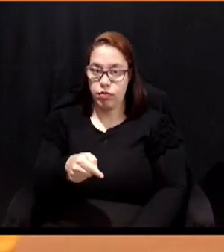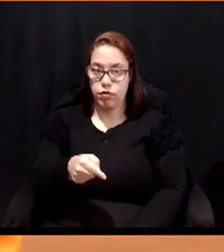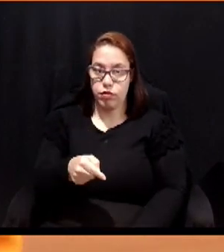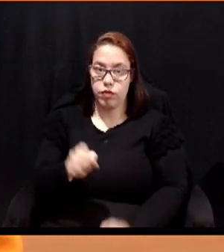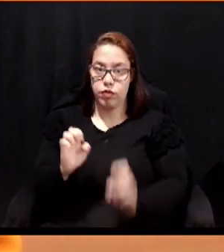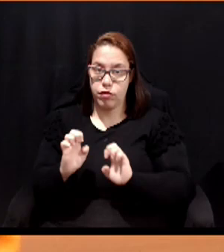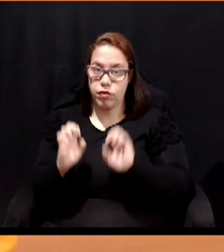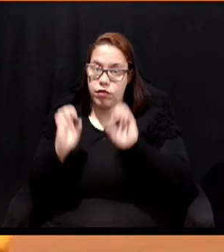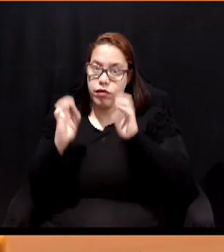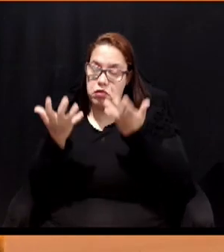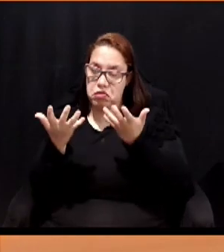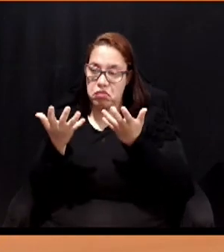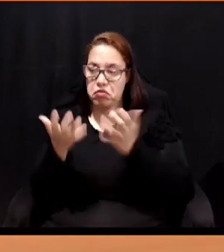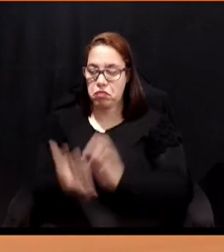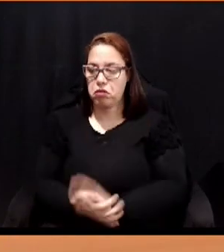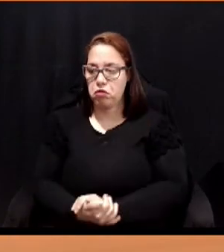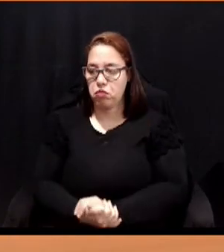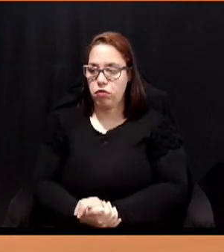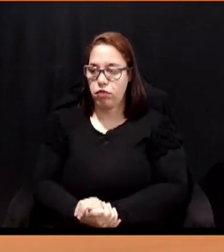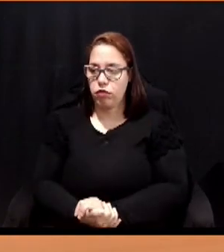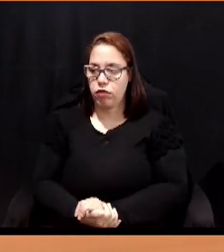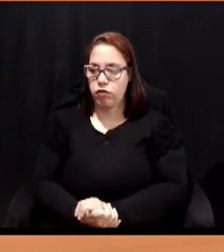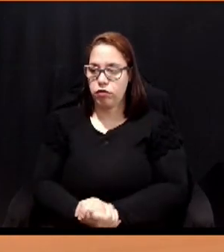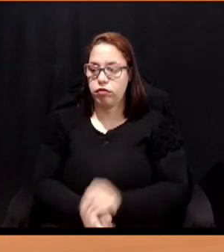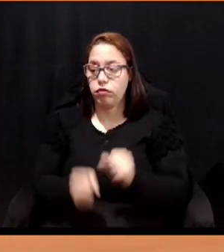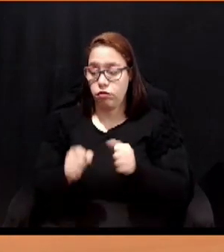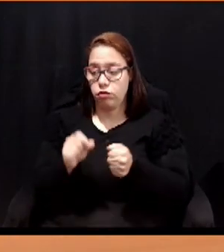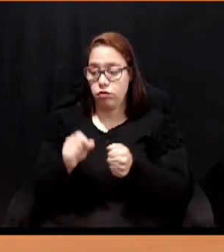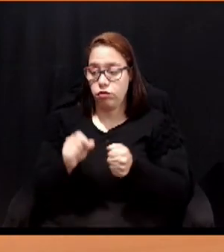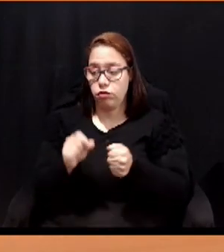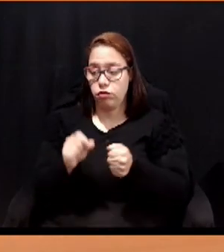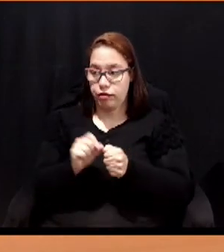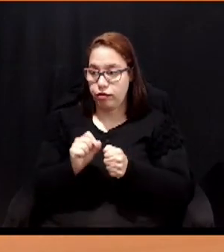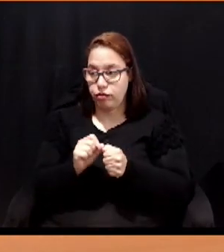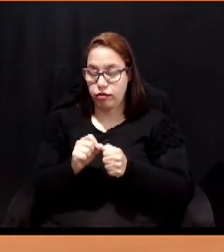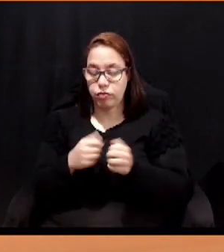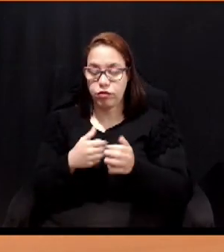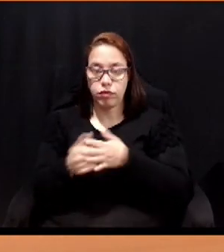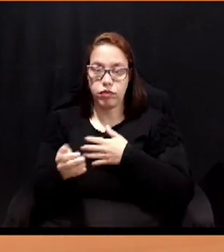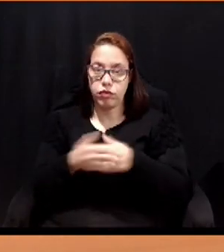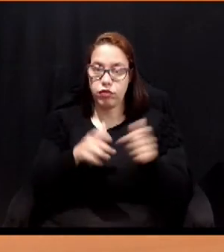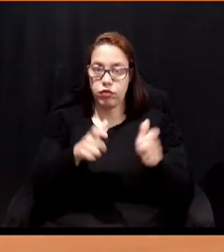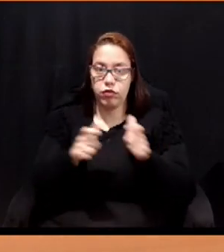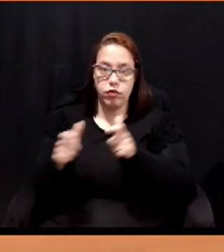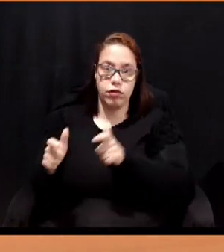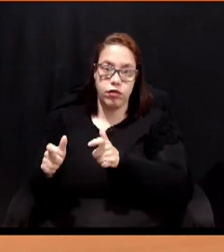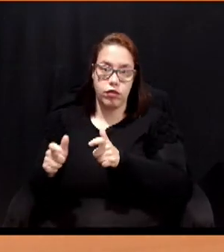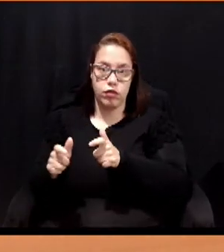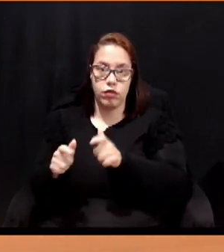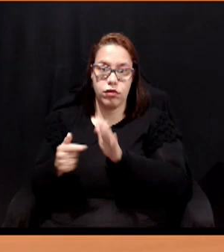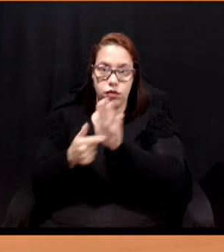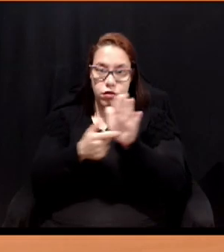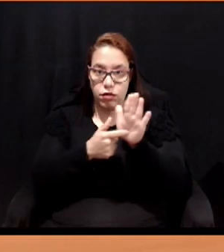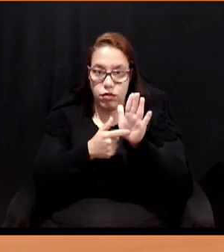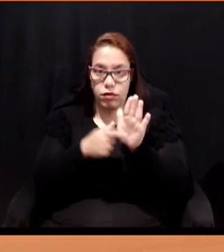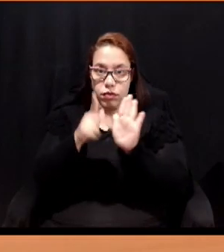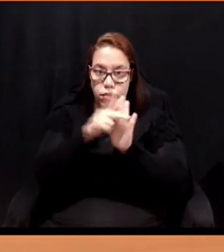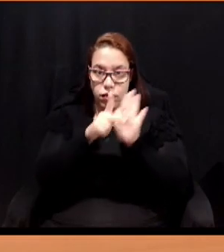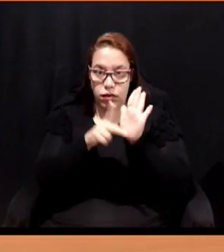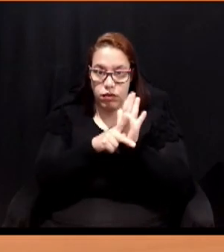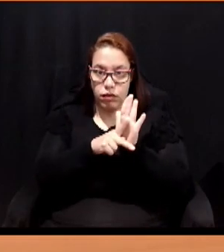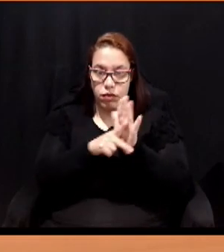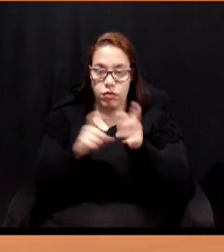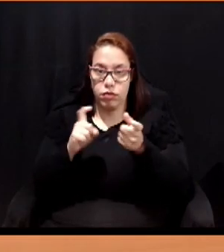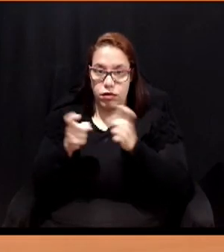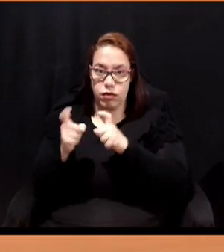externos, né, que a gente pode fazer em qualquer espaço. Apresentação de projetos e reuniões